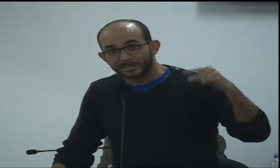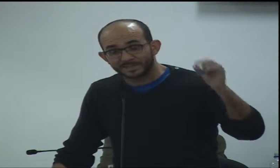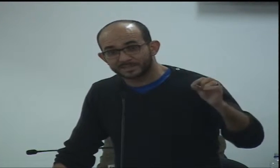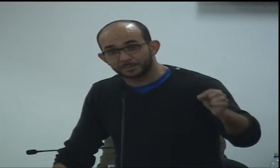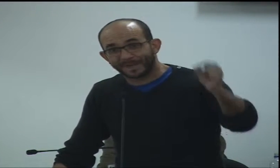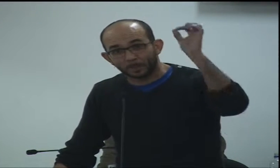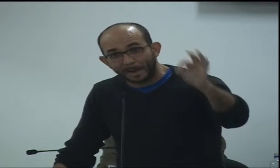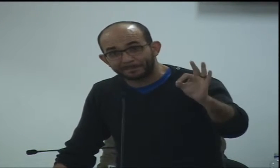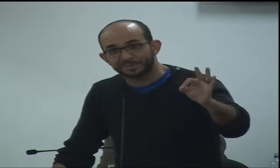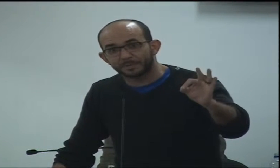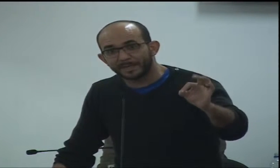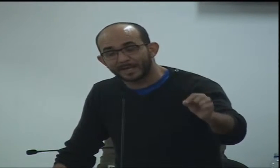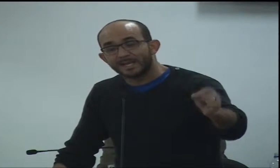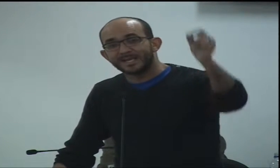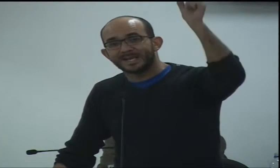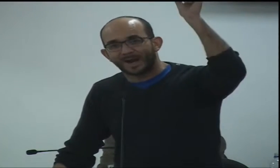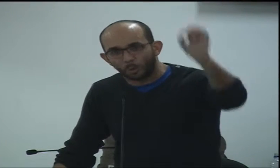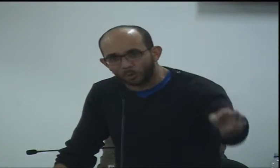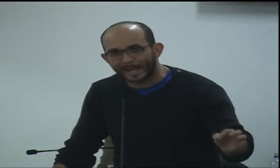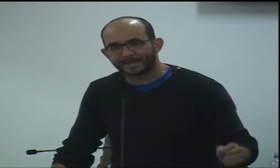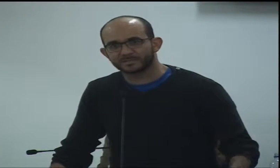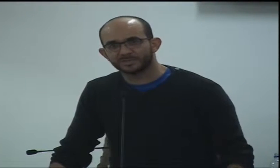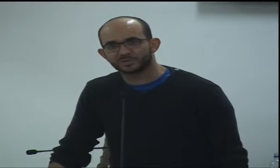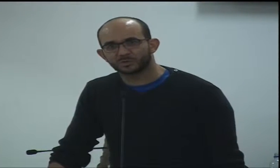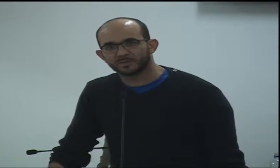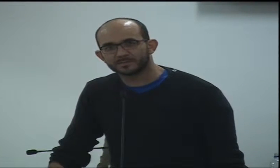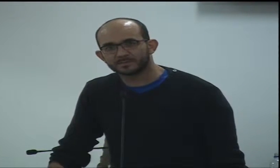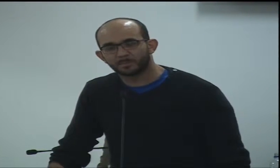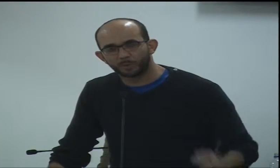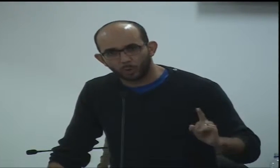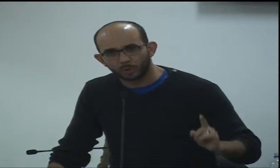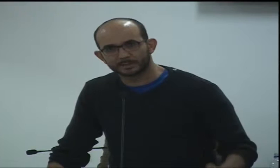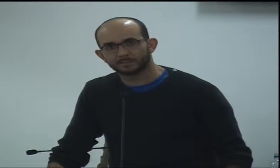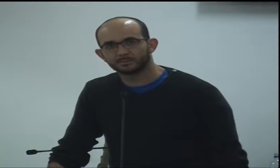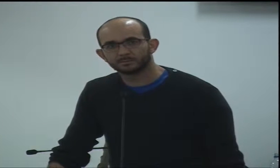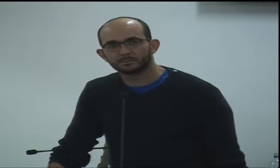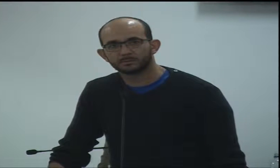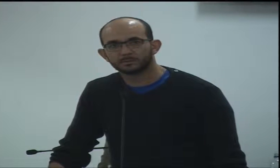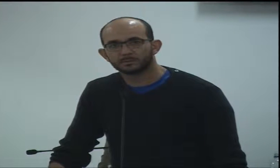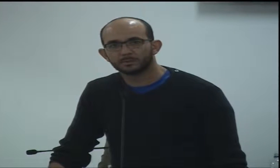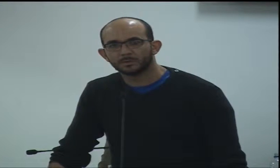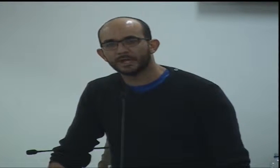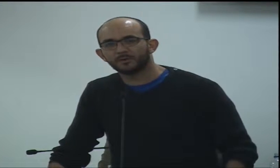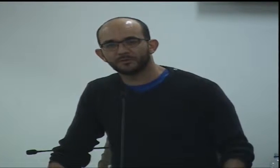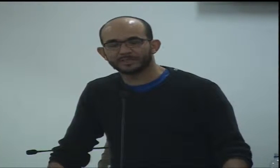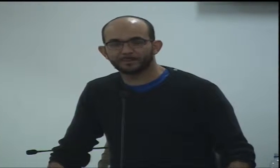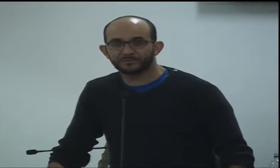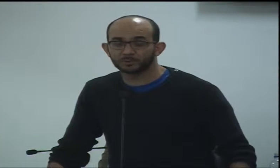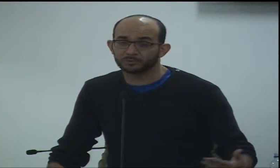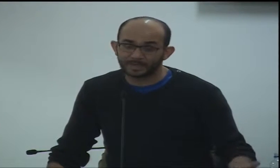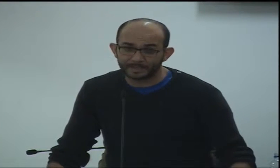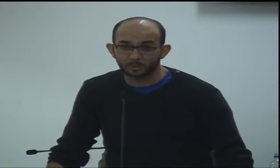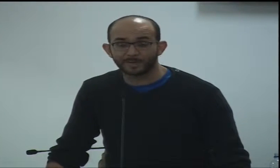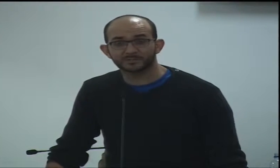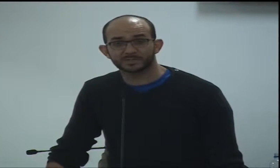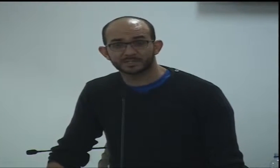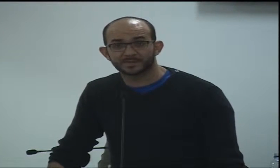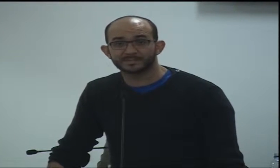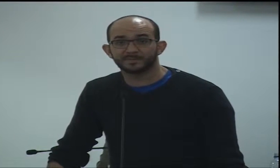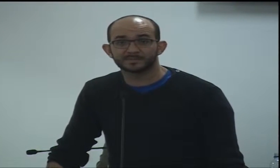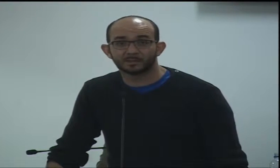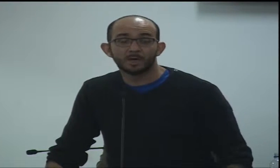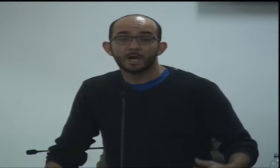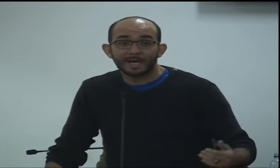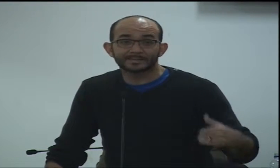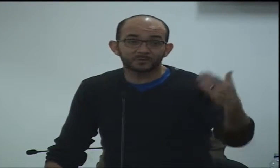opção, decidi pegar o mapa de Limeira e calcular as medições, por conta. E aí eu fui até a prefeitura e falei, ei, como é que vocês